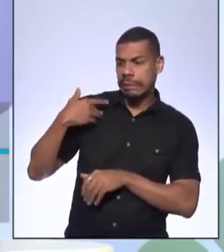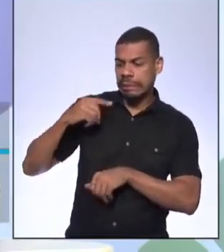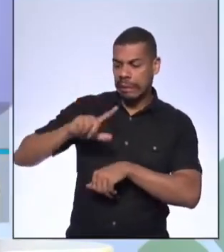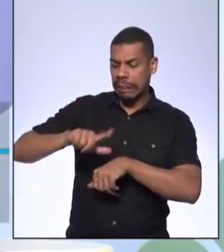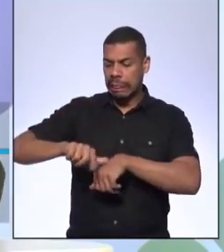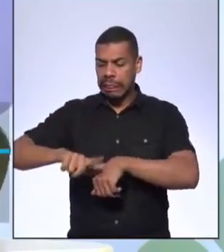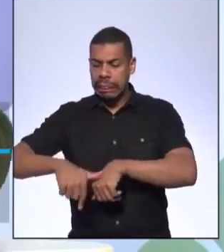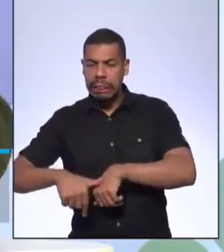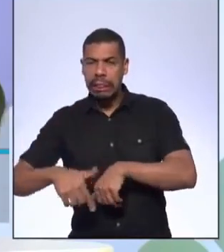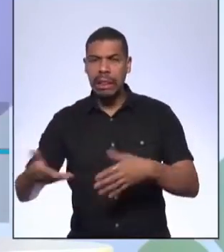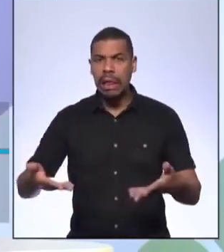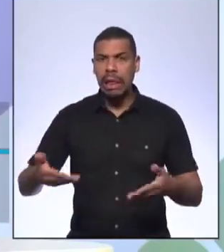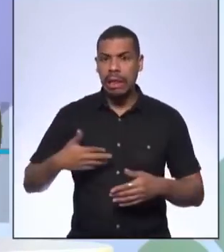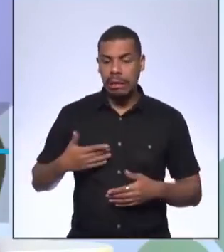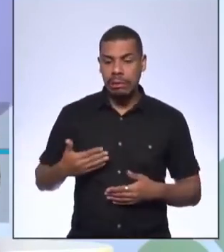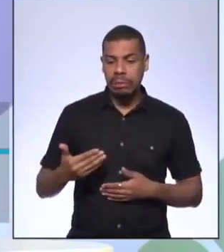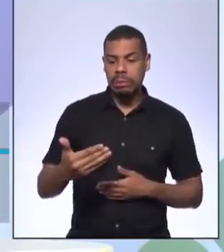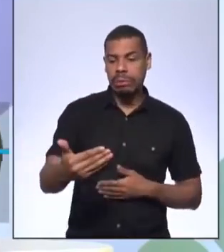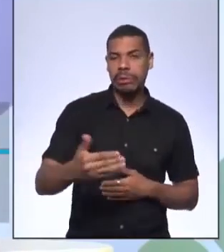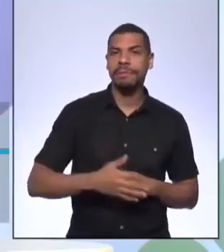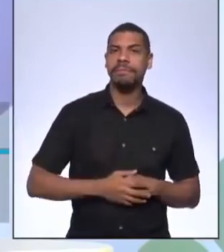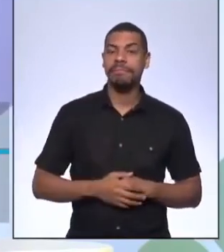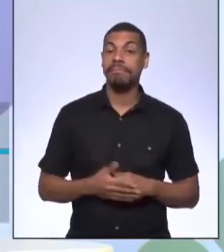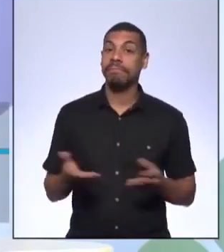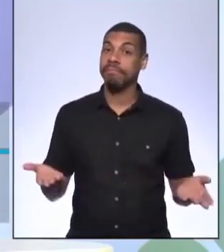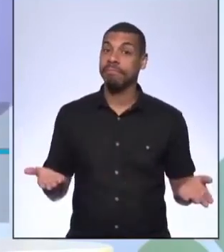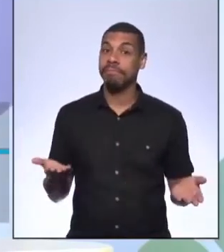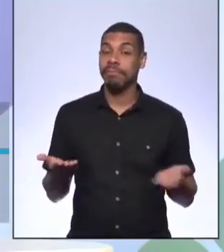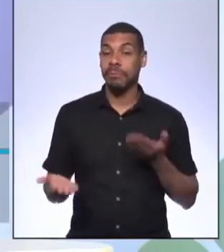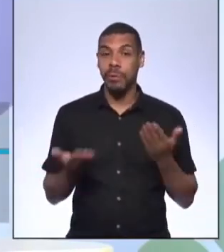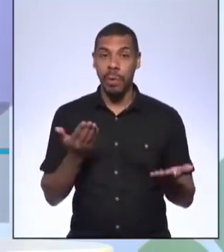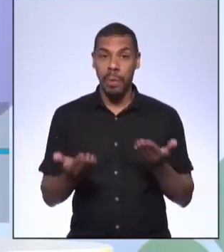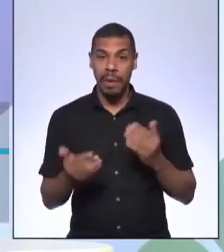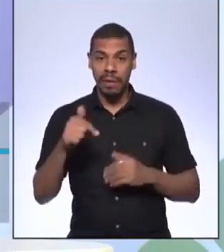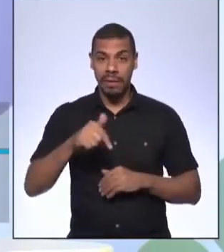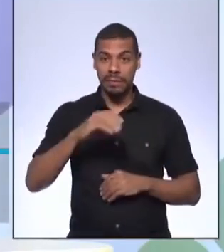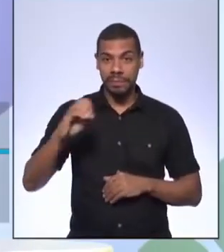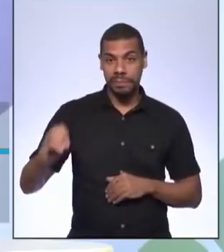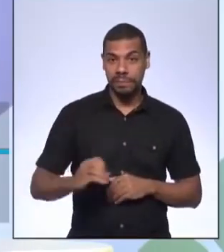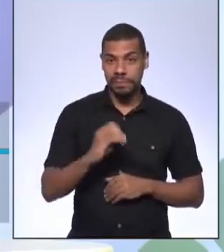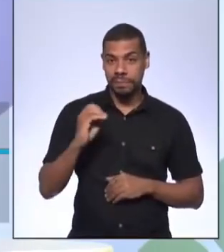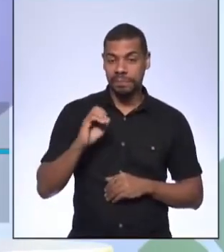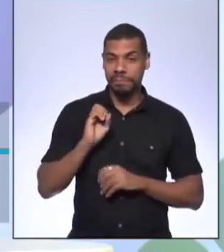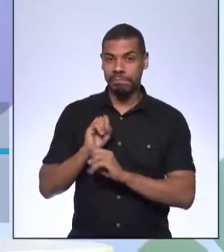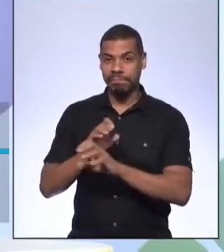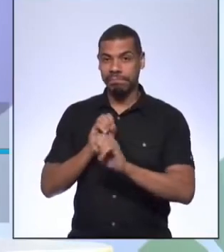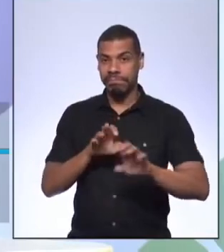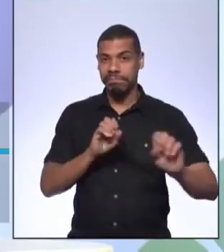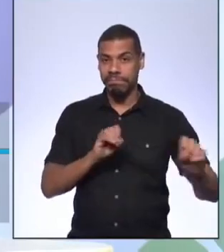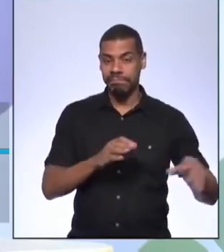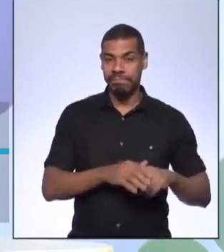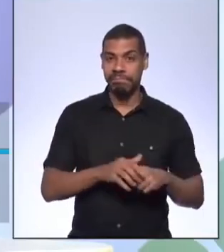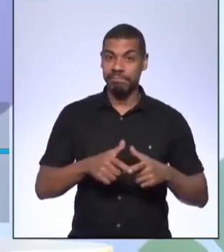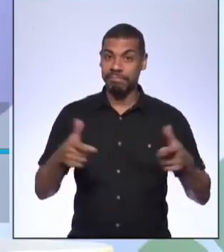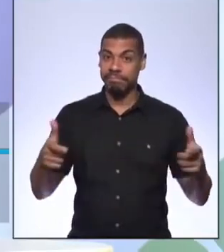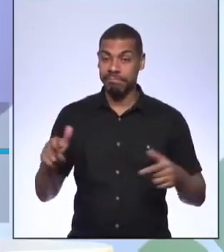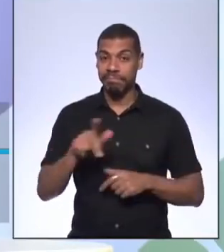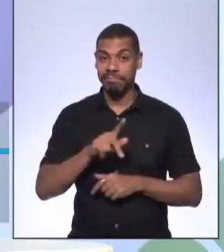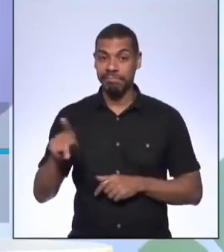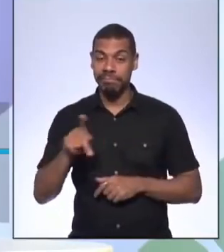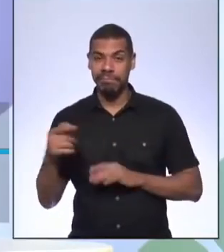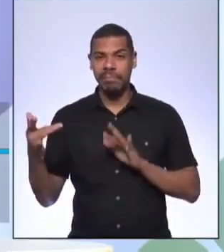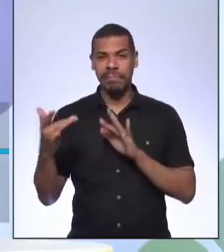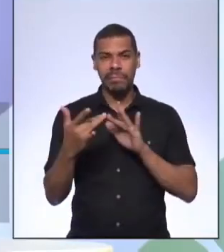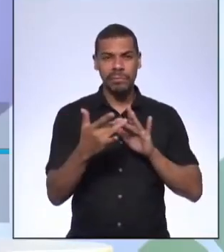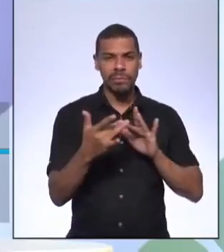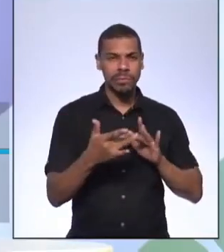com uma situação de aprendizagem lá na frente. E em relação aqui às aulas do Centro de Mídias, muitos professores entraram em contato